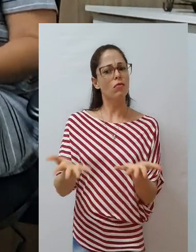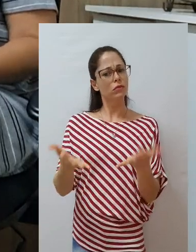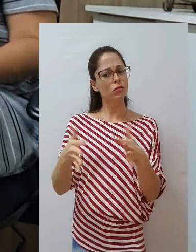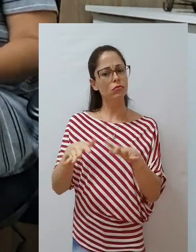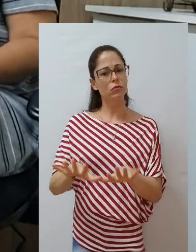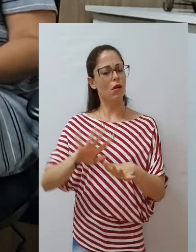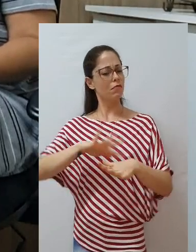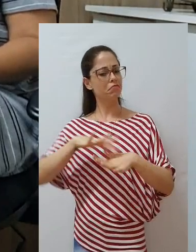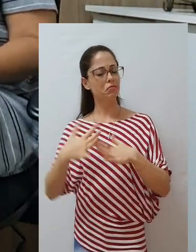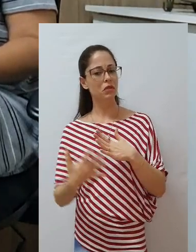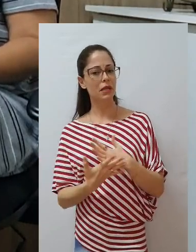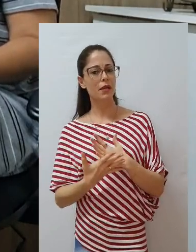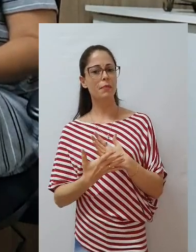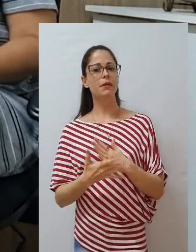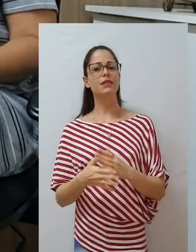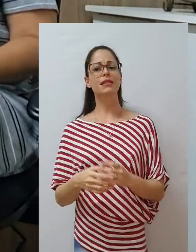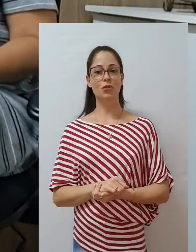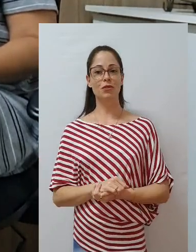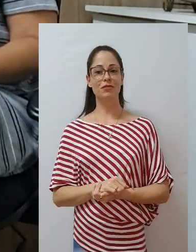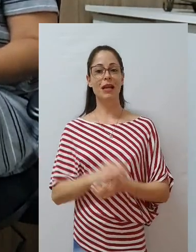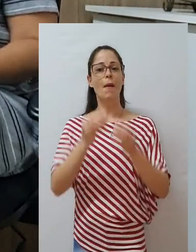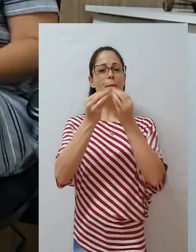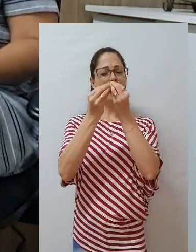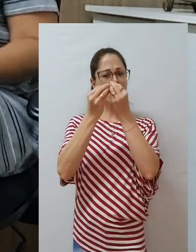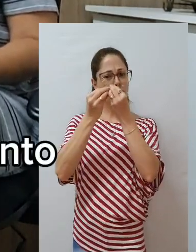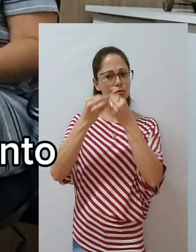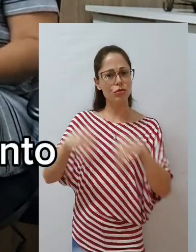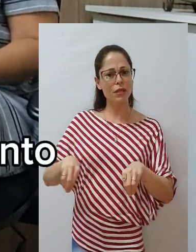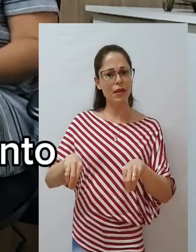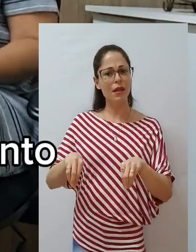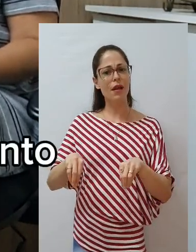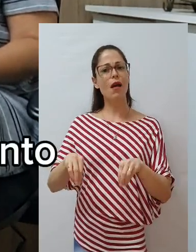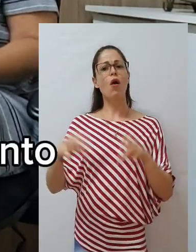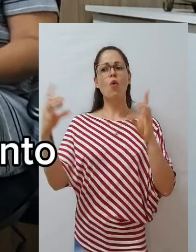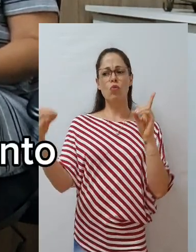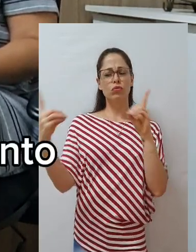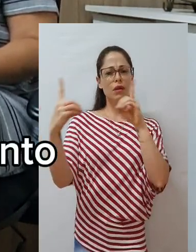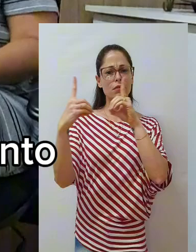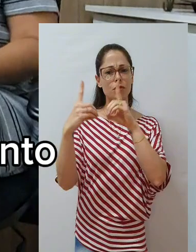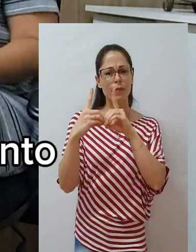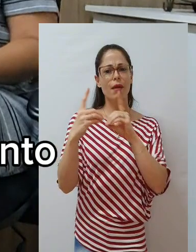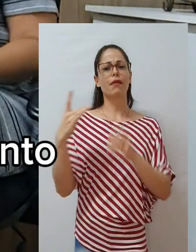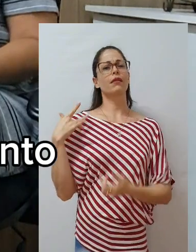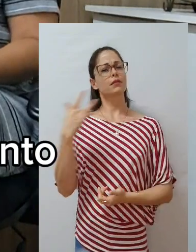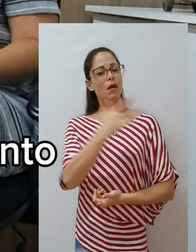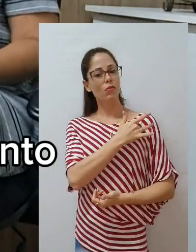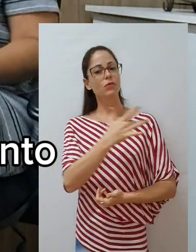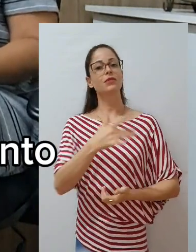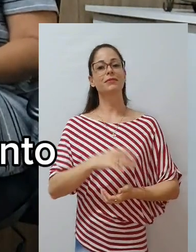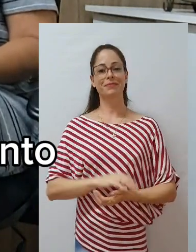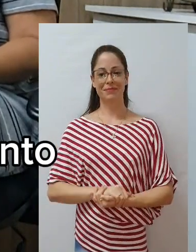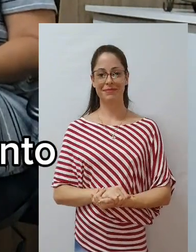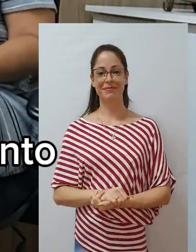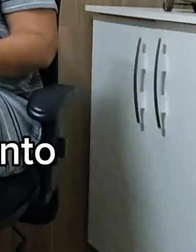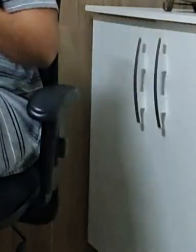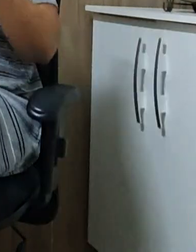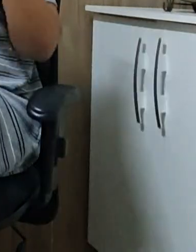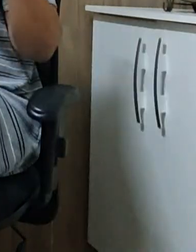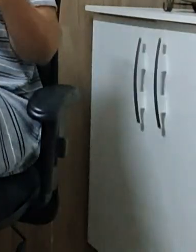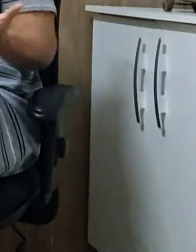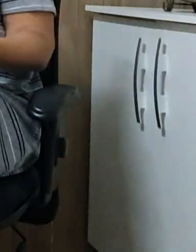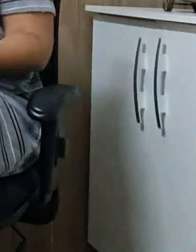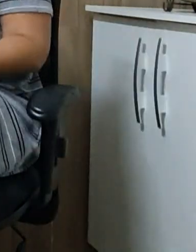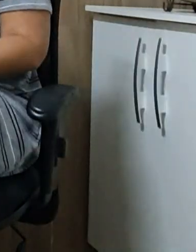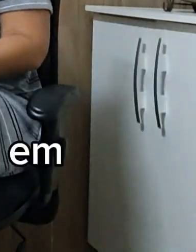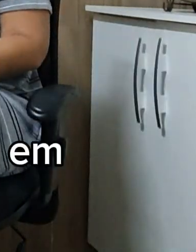E o quanto a falta disso prejudica no quê? Nos atendimentos com a comunidade surda, com as